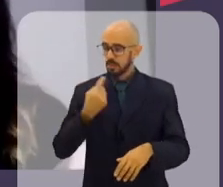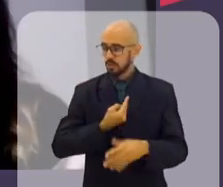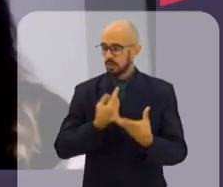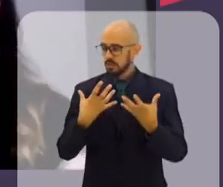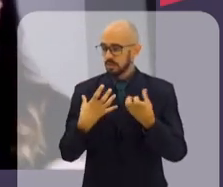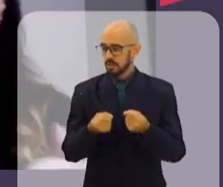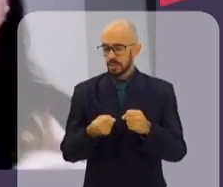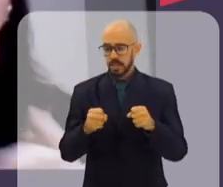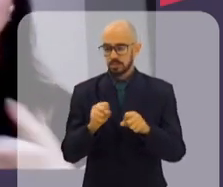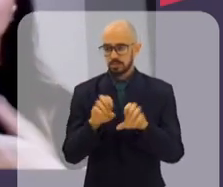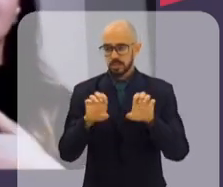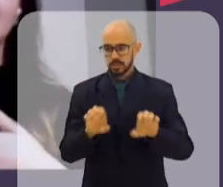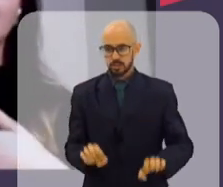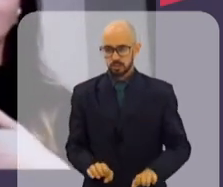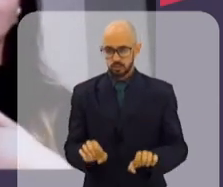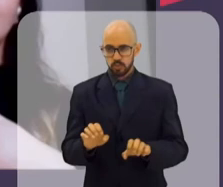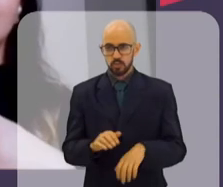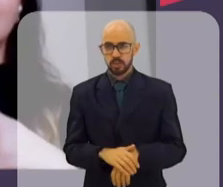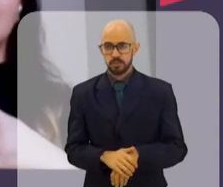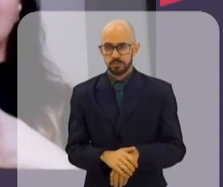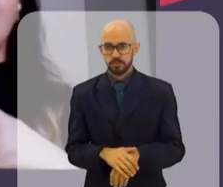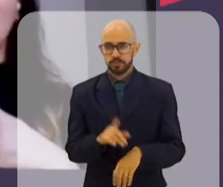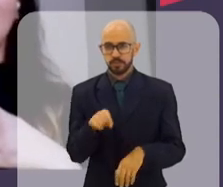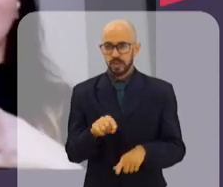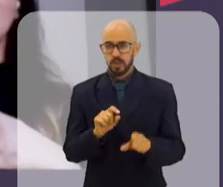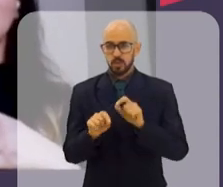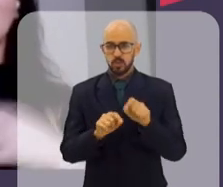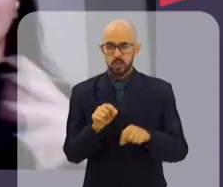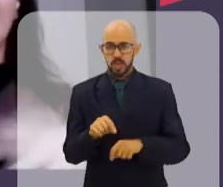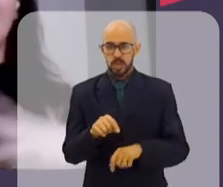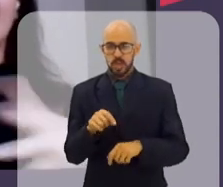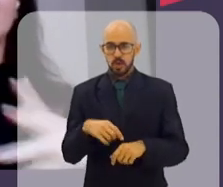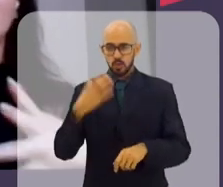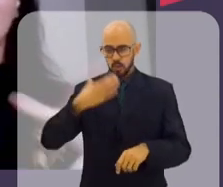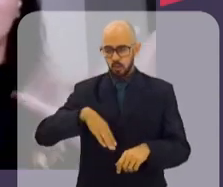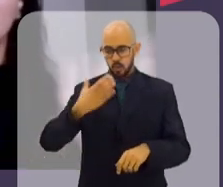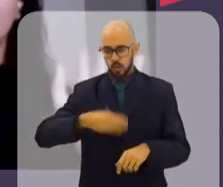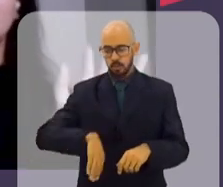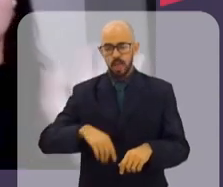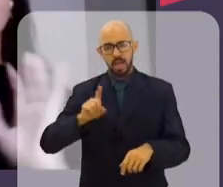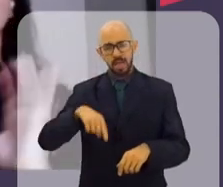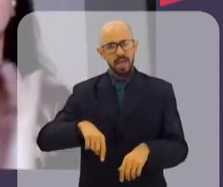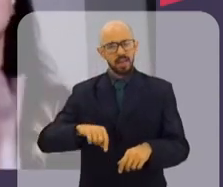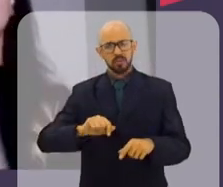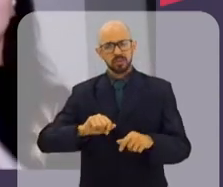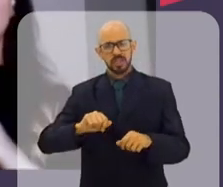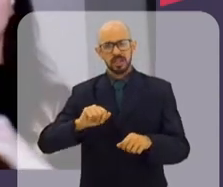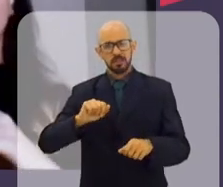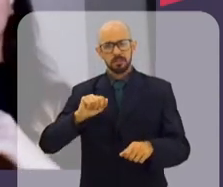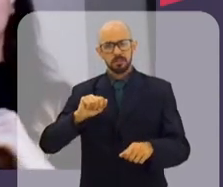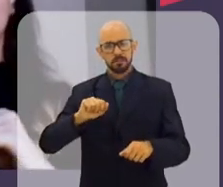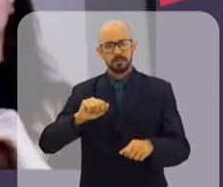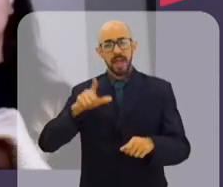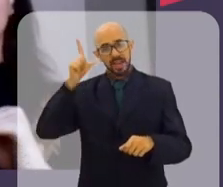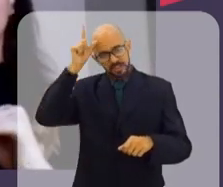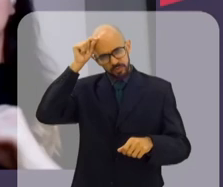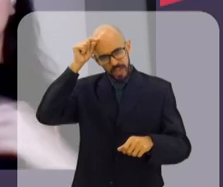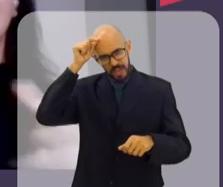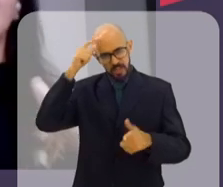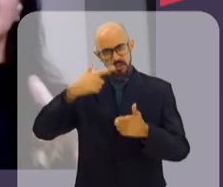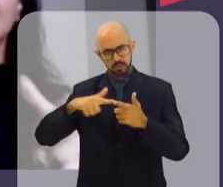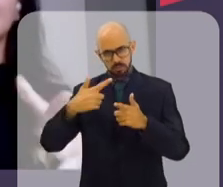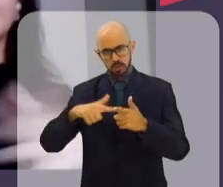aceitasse essas estruturas, né? Então é um pouco tirar a mão ali da ferida mesmo